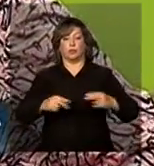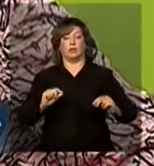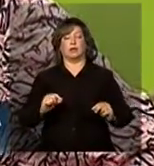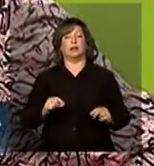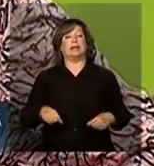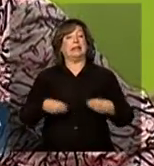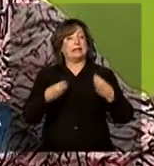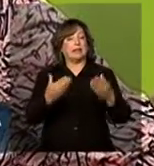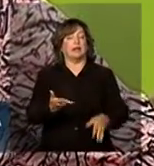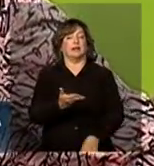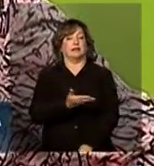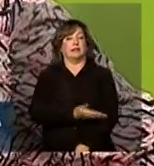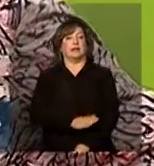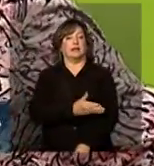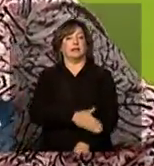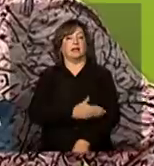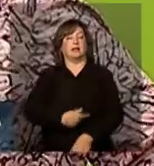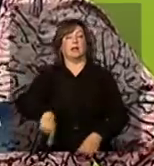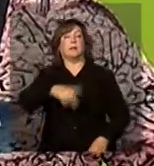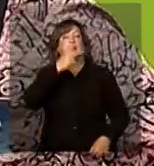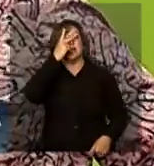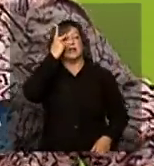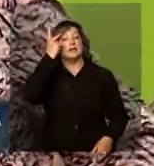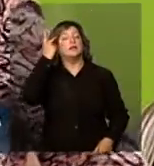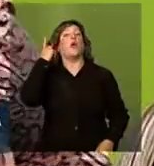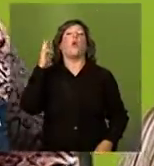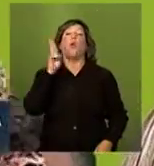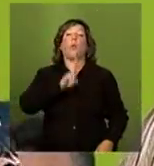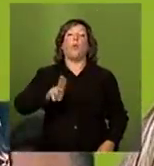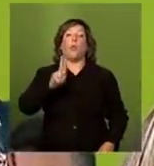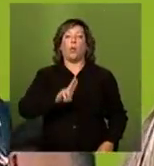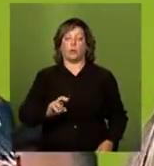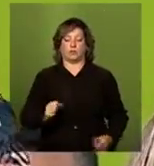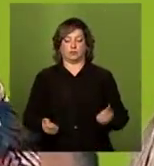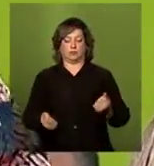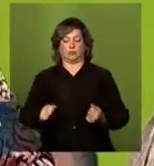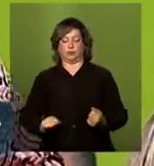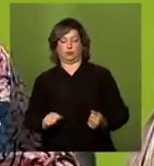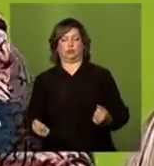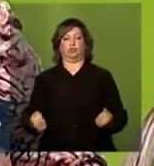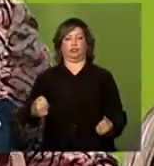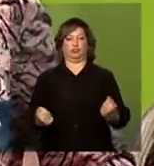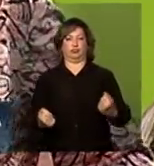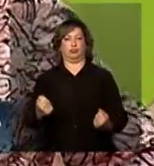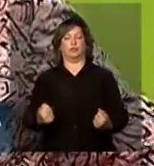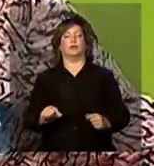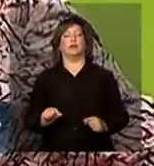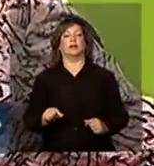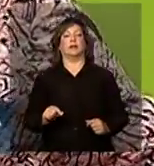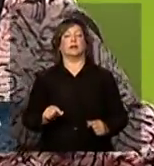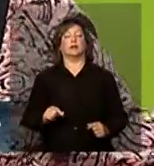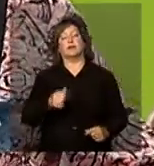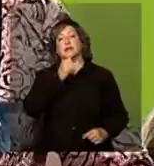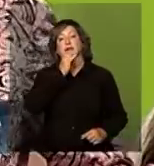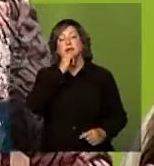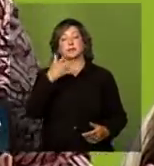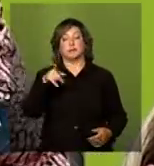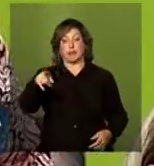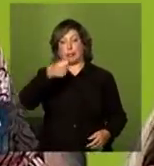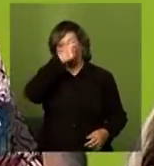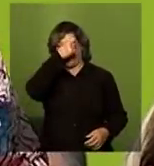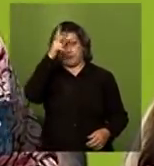treinamento para os operadores Então vamos supor que lá na prefeitura do seu José